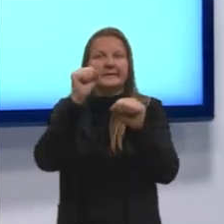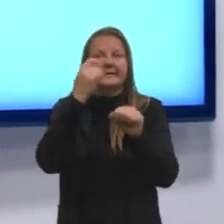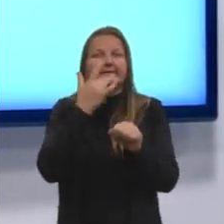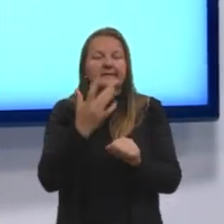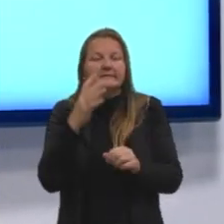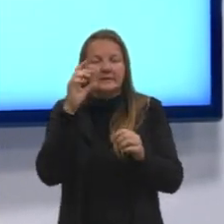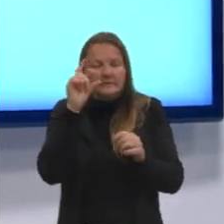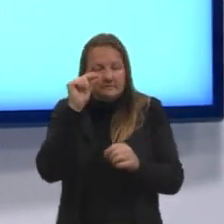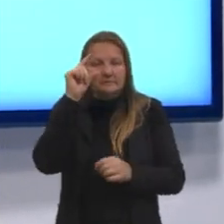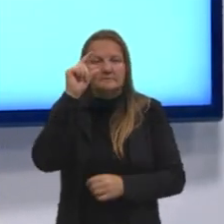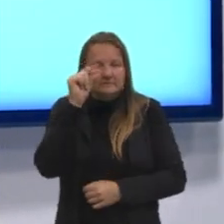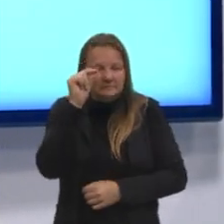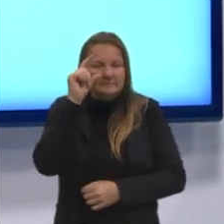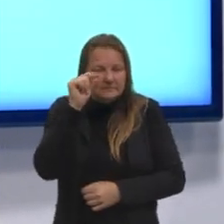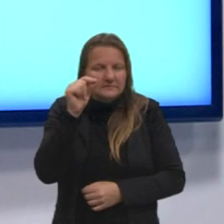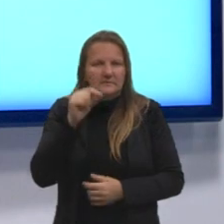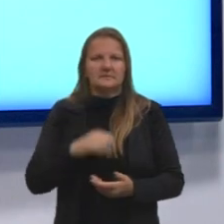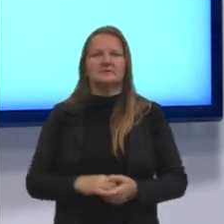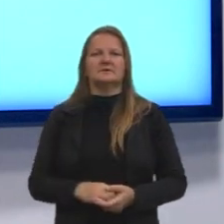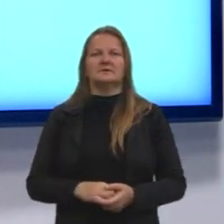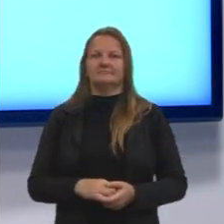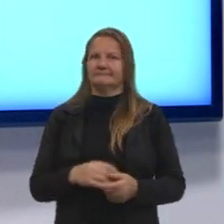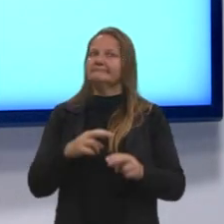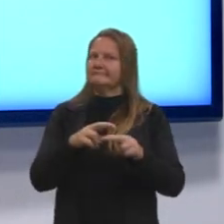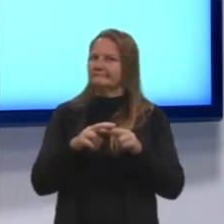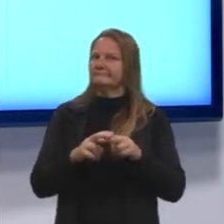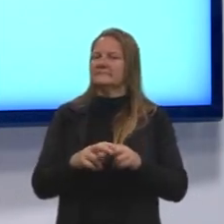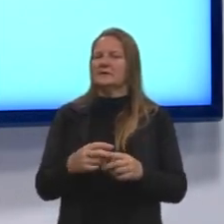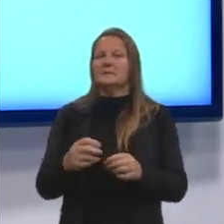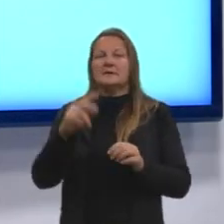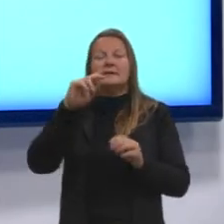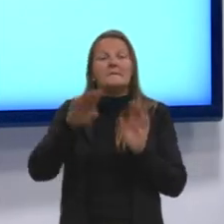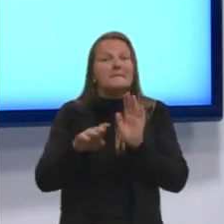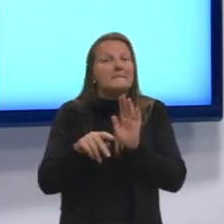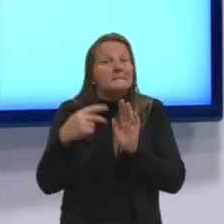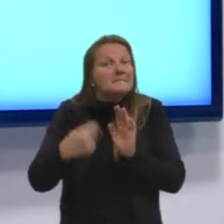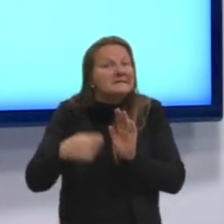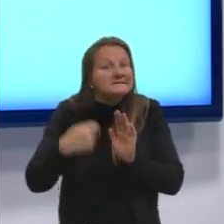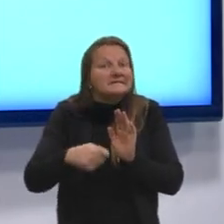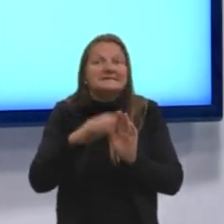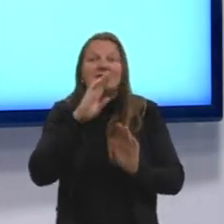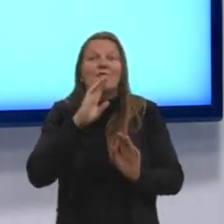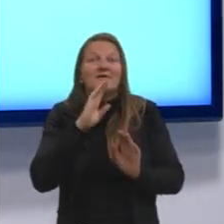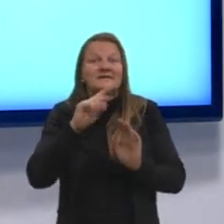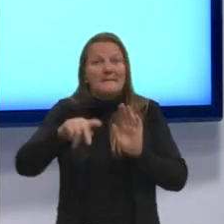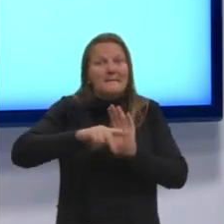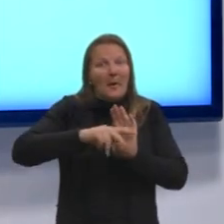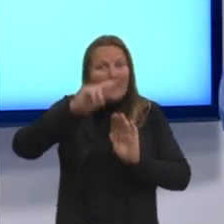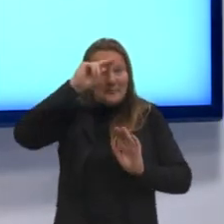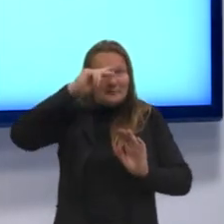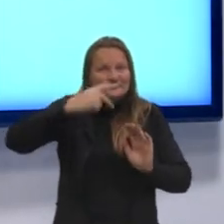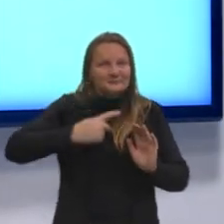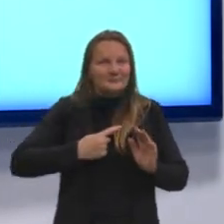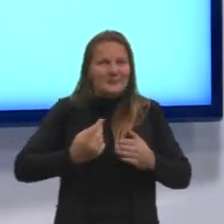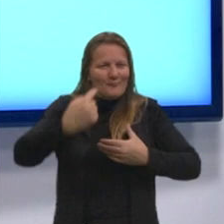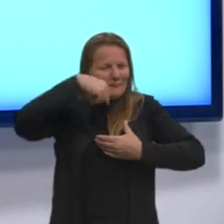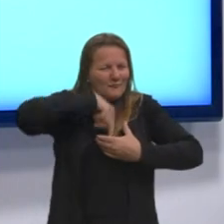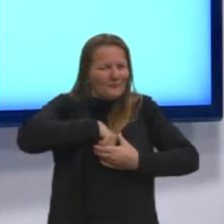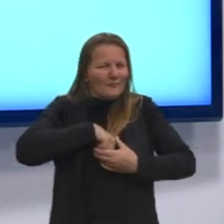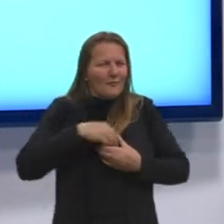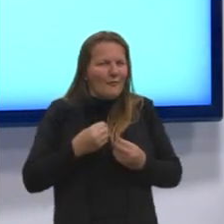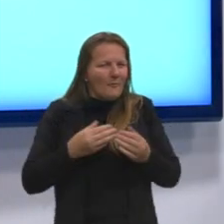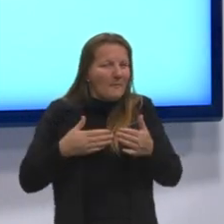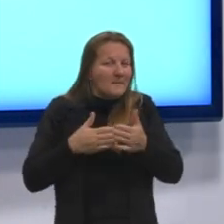esgotado então é importante também nos conhecermos né saber ali os nossos limites até onde eu posso ir ou